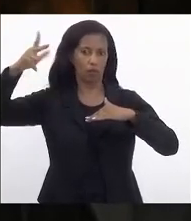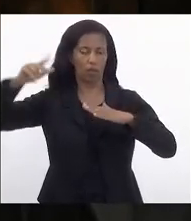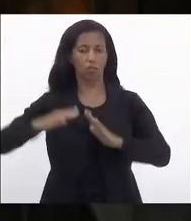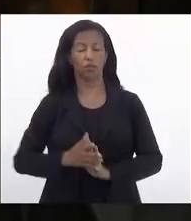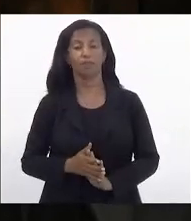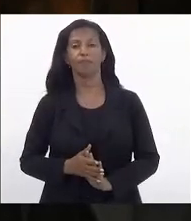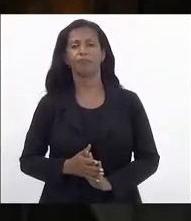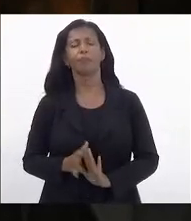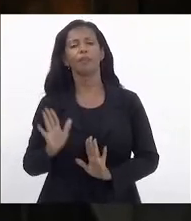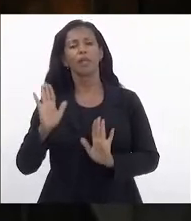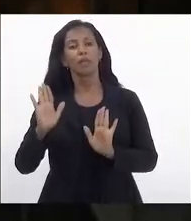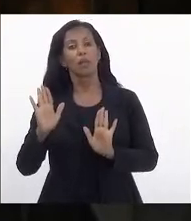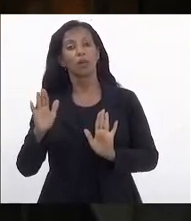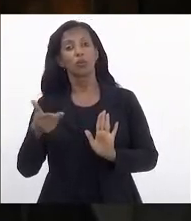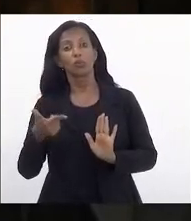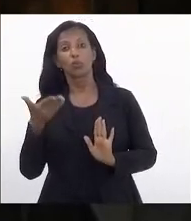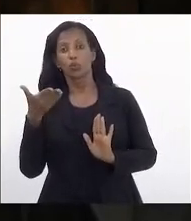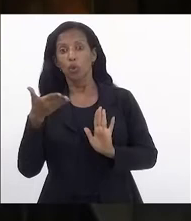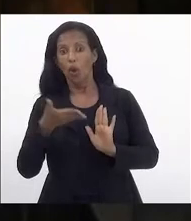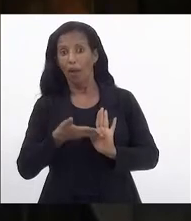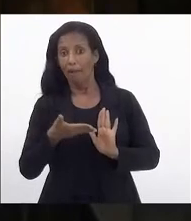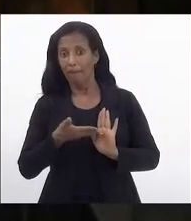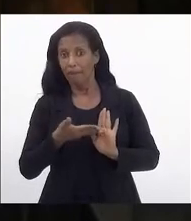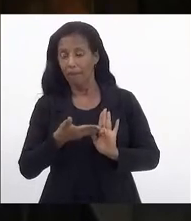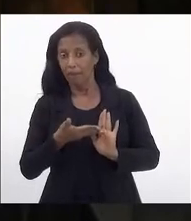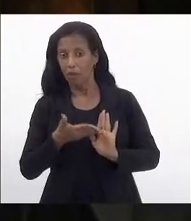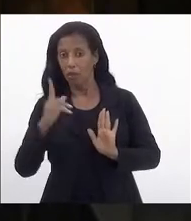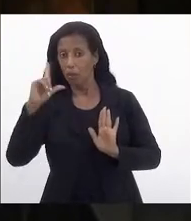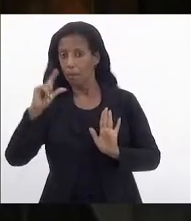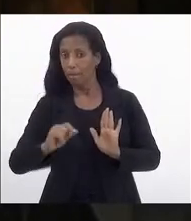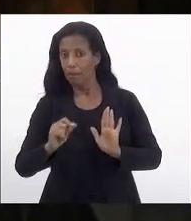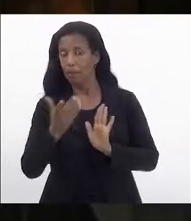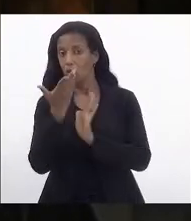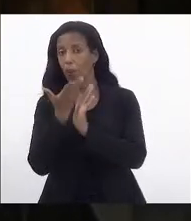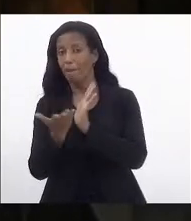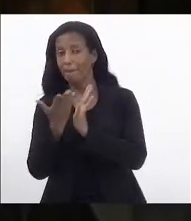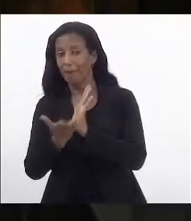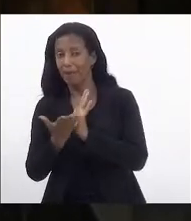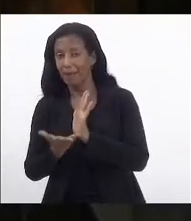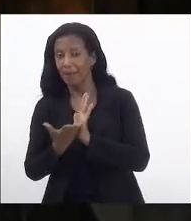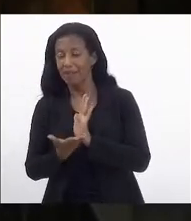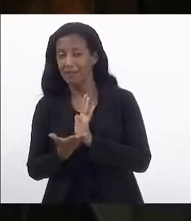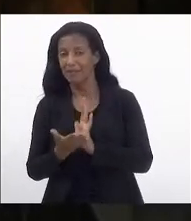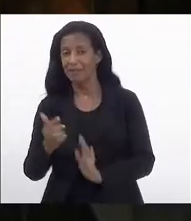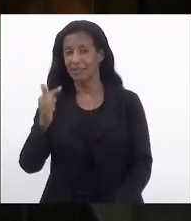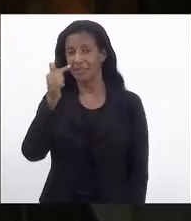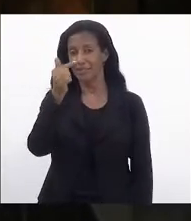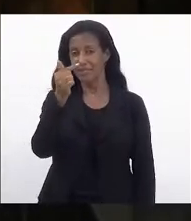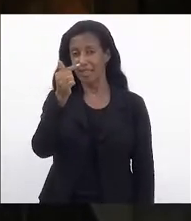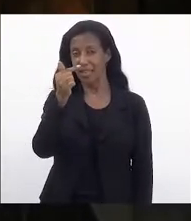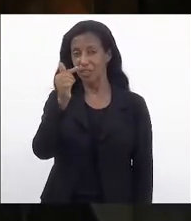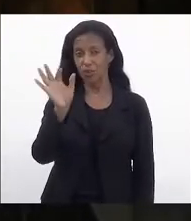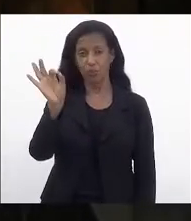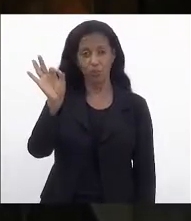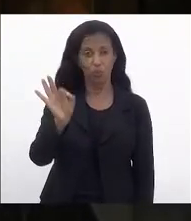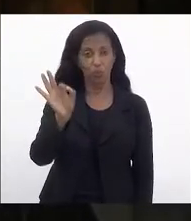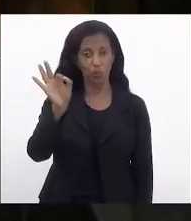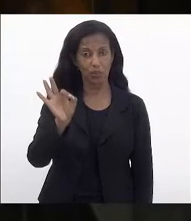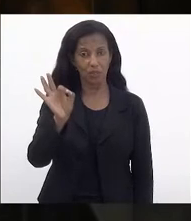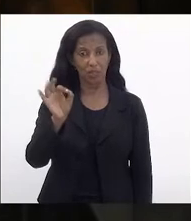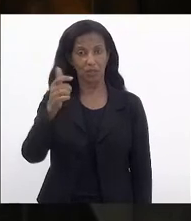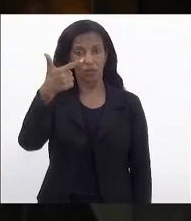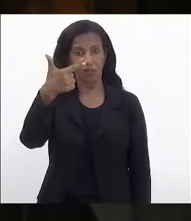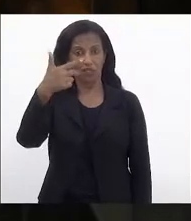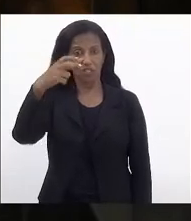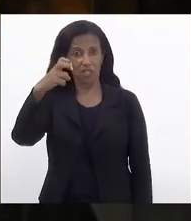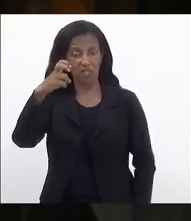só aí no mínimo nós estamos perdendo 7% 25 menos